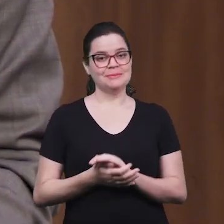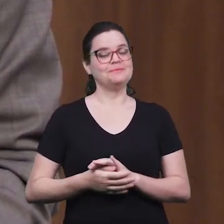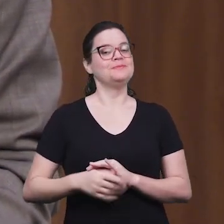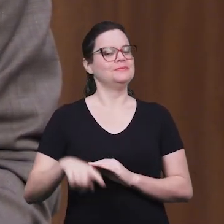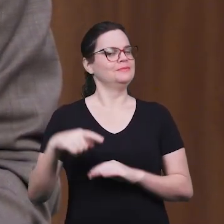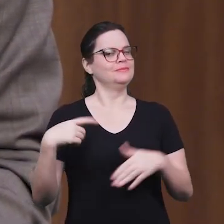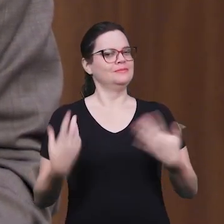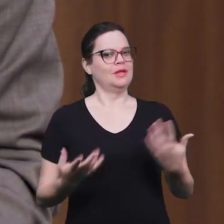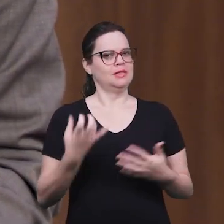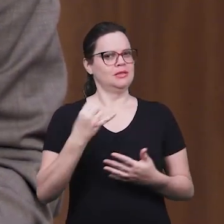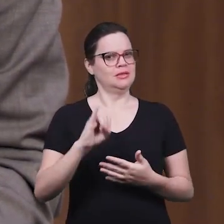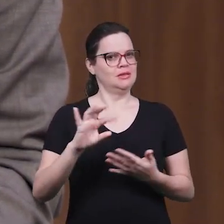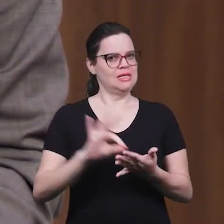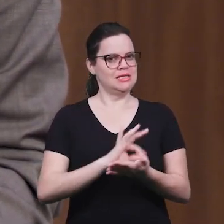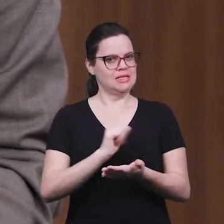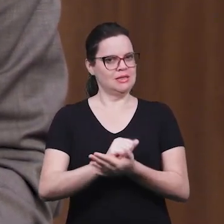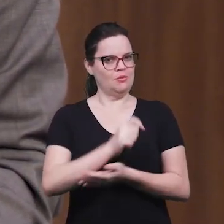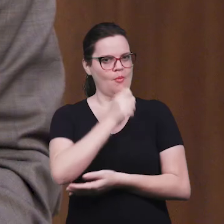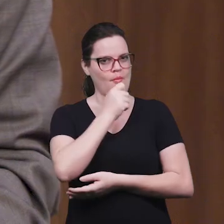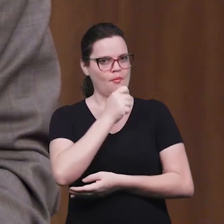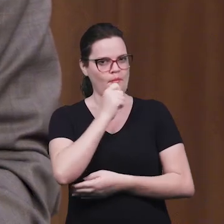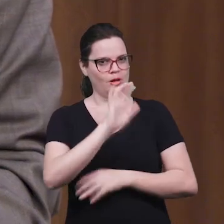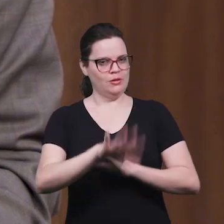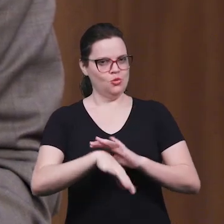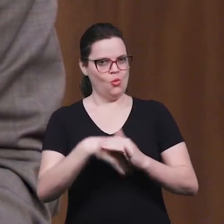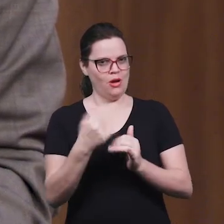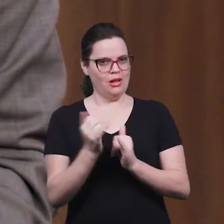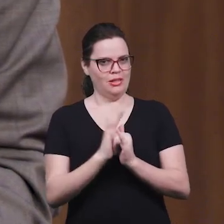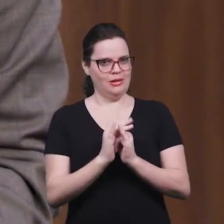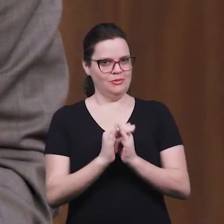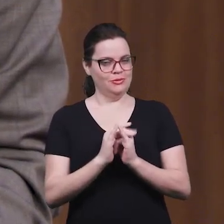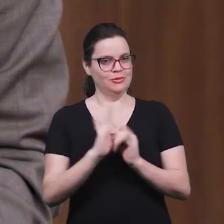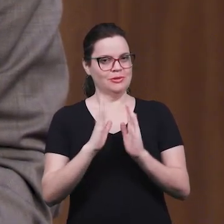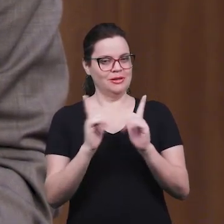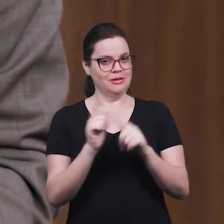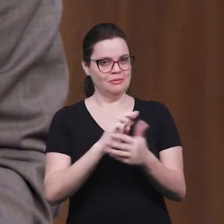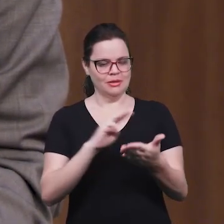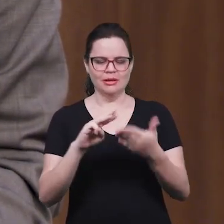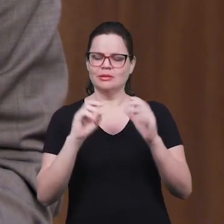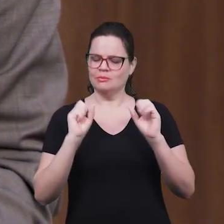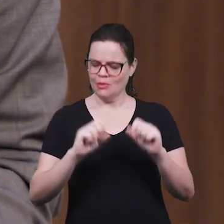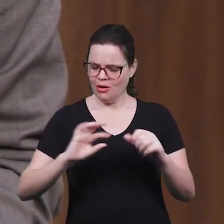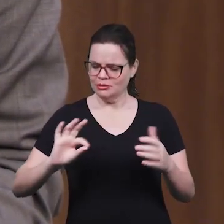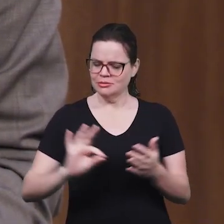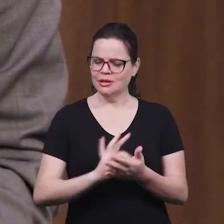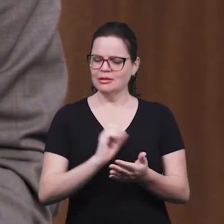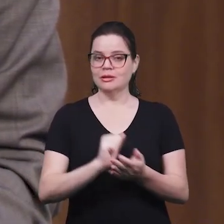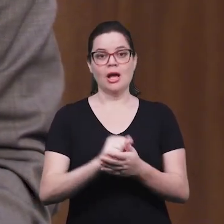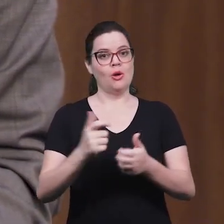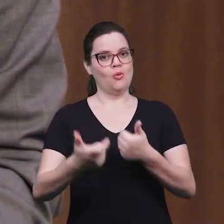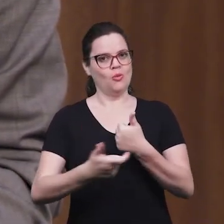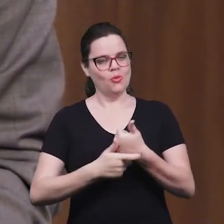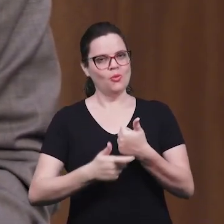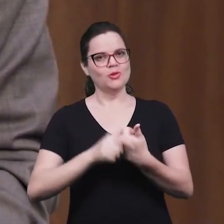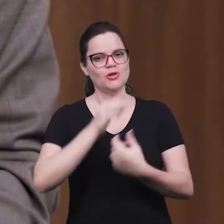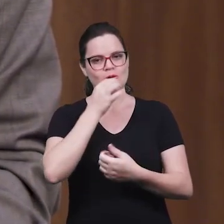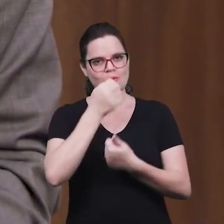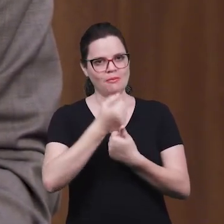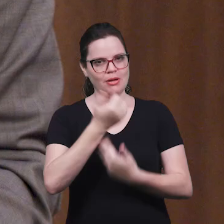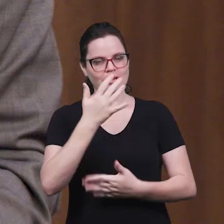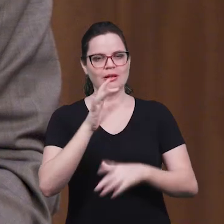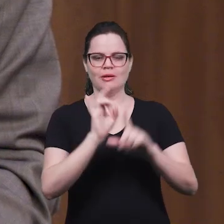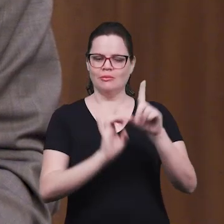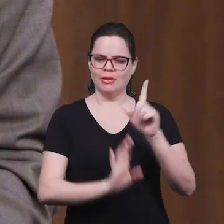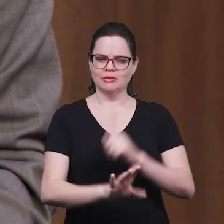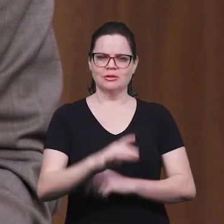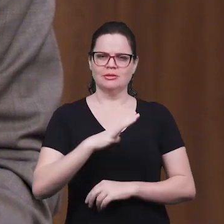você não tiver inscrito, aproveite, se inscreva no canal, você pode curtir, comentar e compartilhar, porque eu